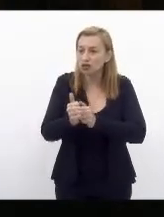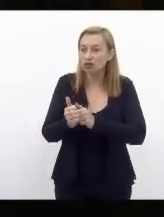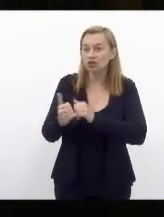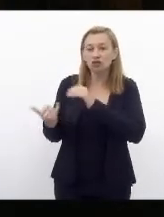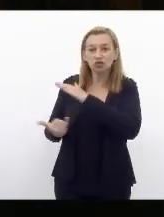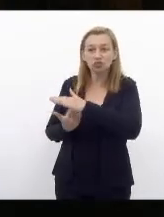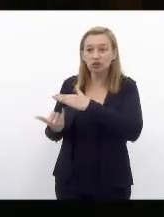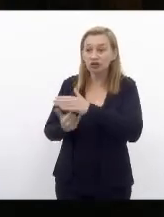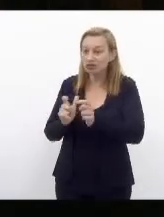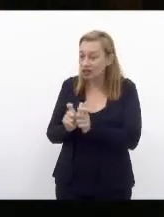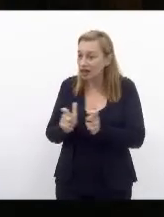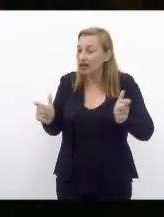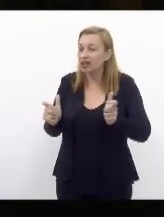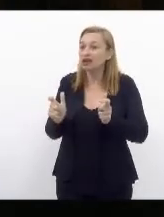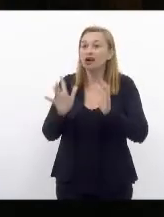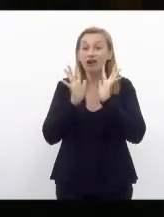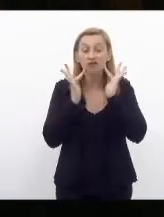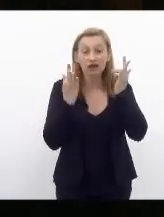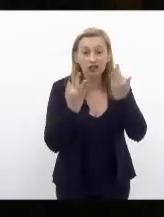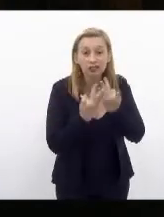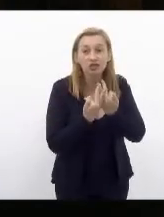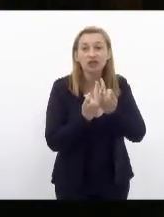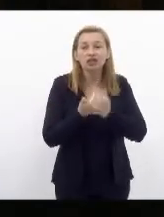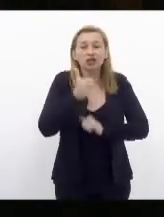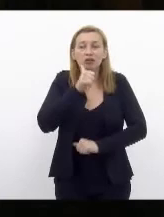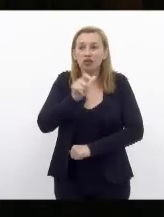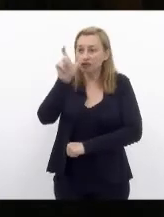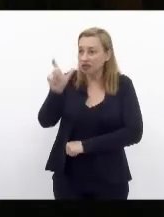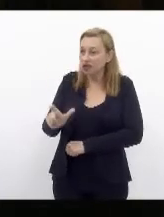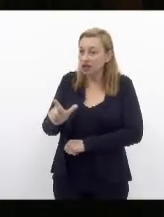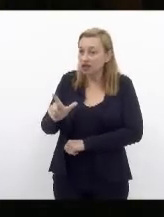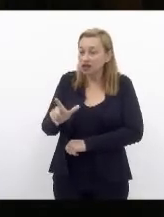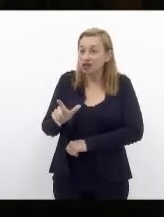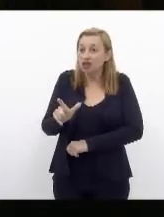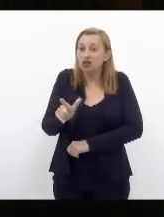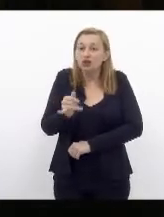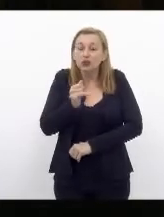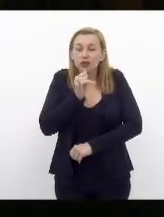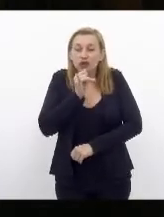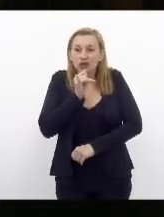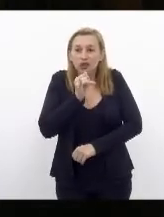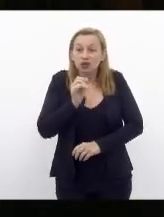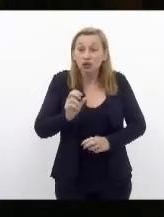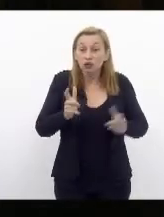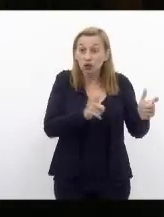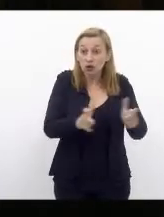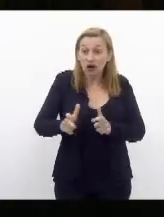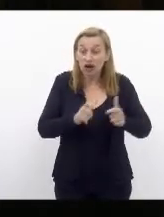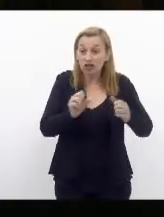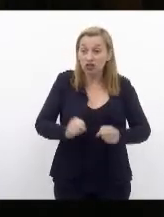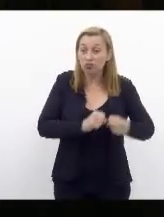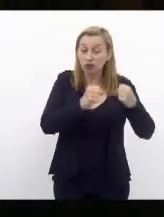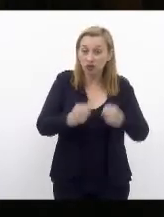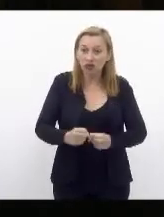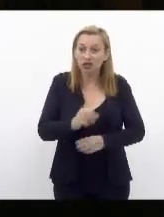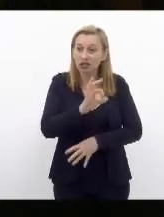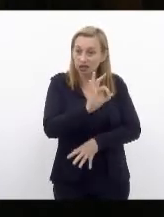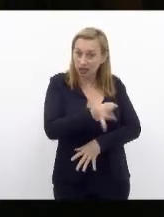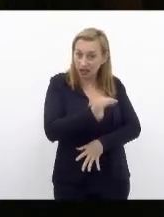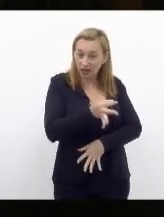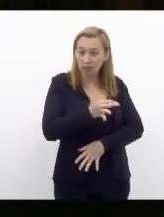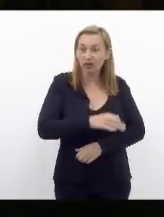que é a família e na mulher a exemplo de Vossa Excelência, ocupando os espaços de poder e estando